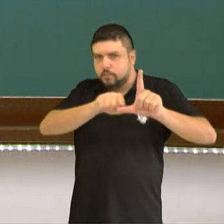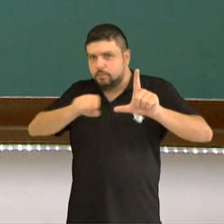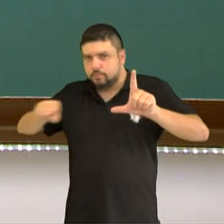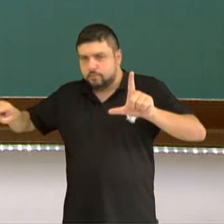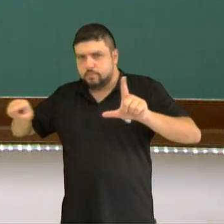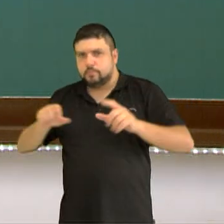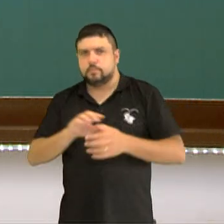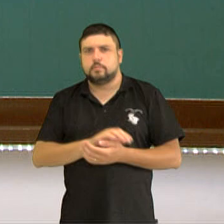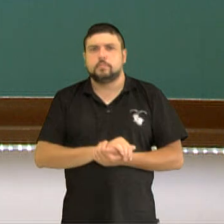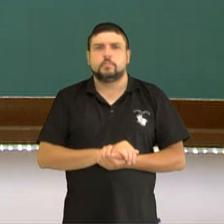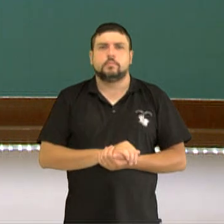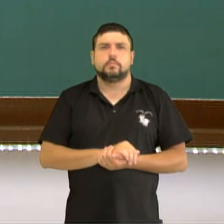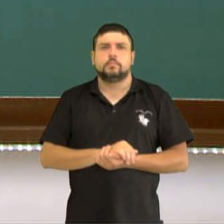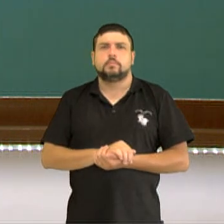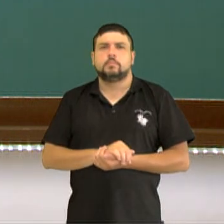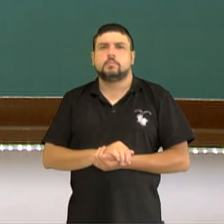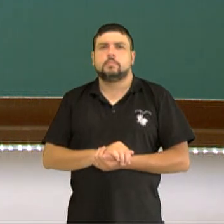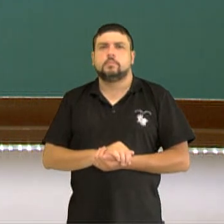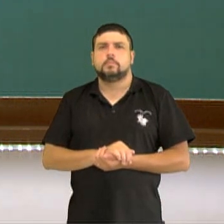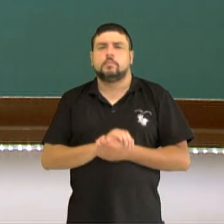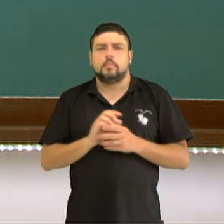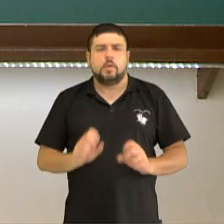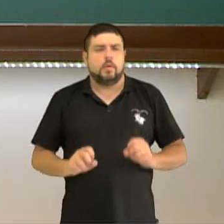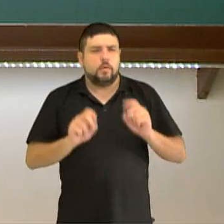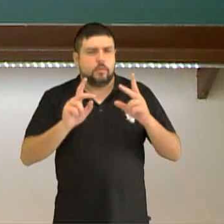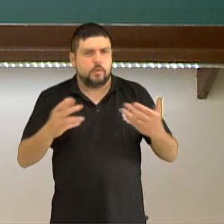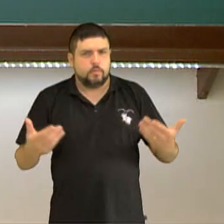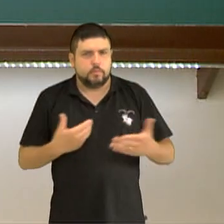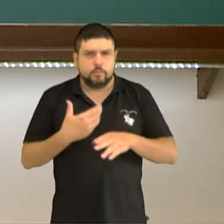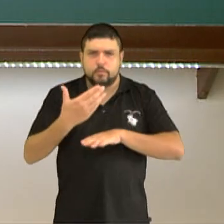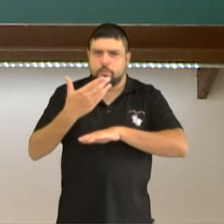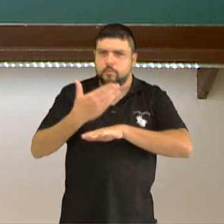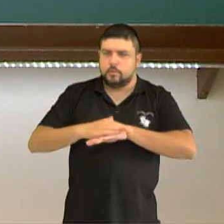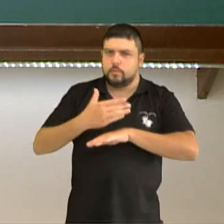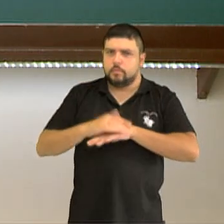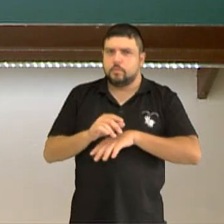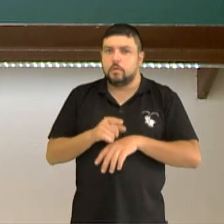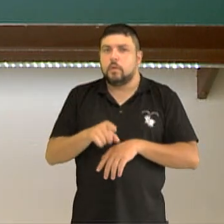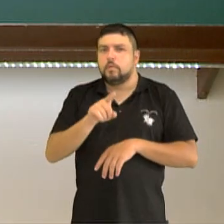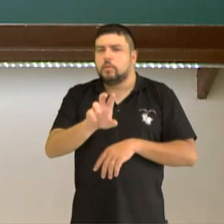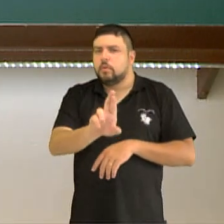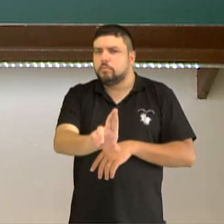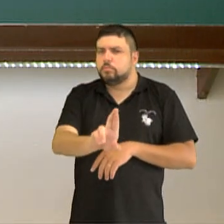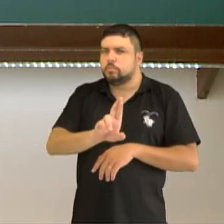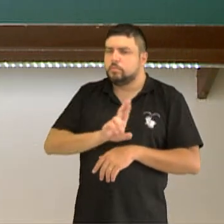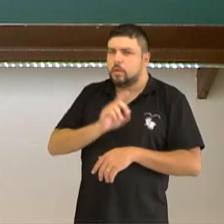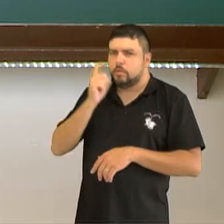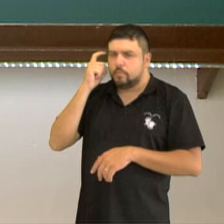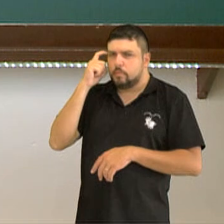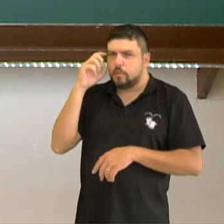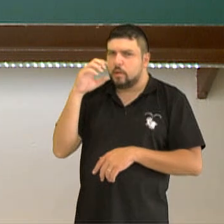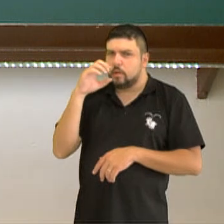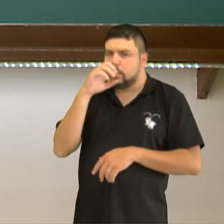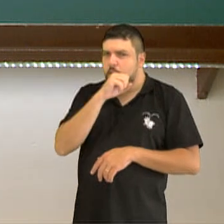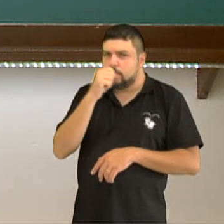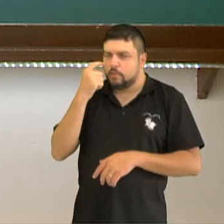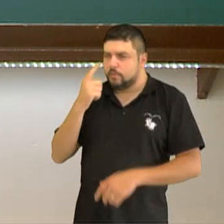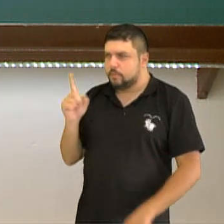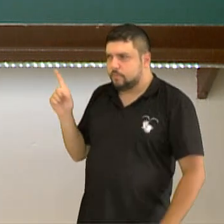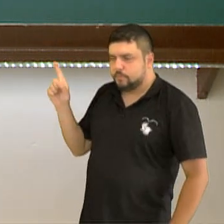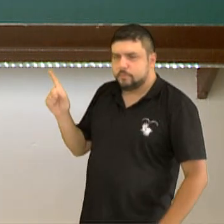Tranquilo? Já para dar uma aquecida, quero que você resolva aqui, dar uma pensadinha rápida nesse